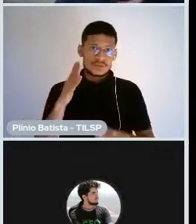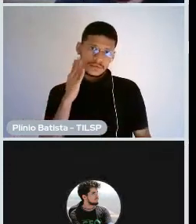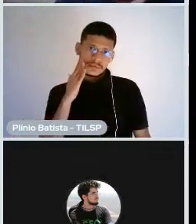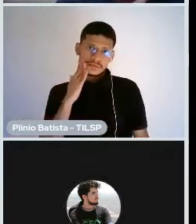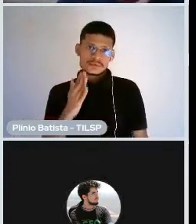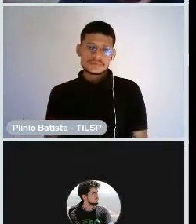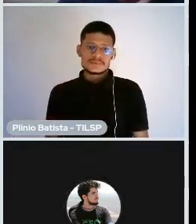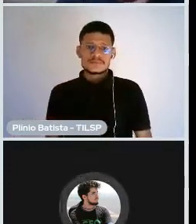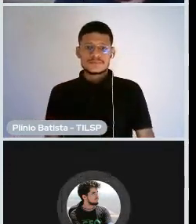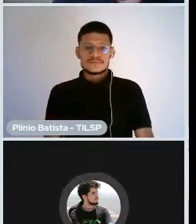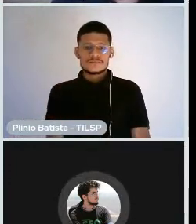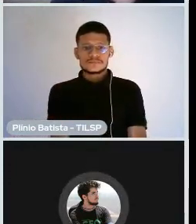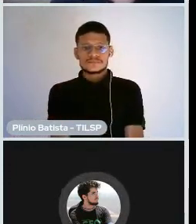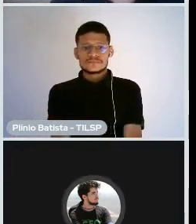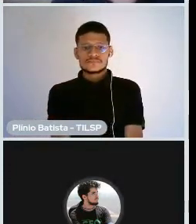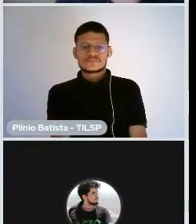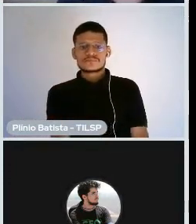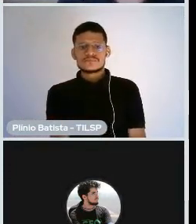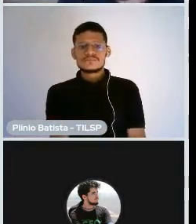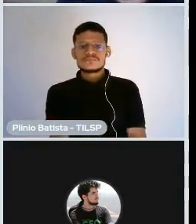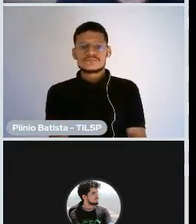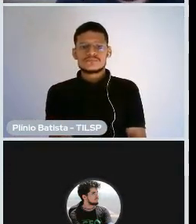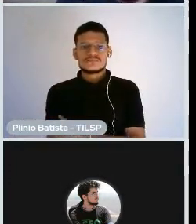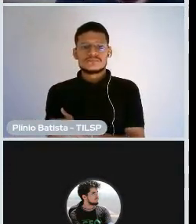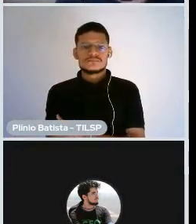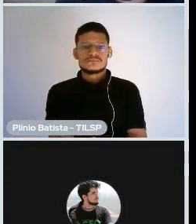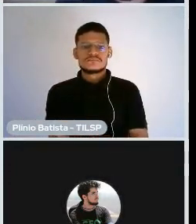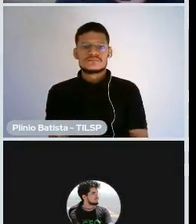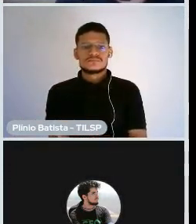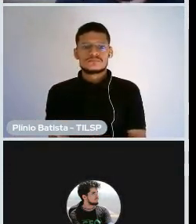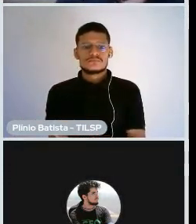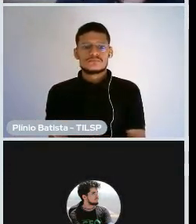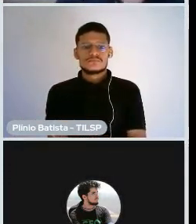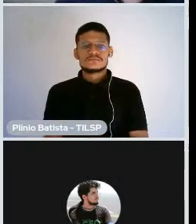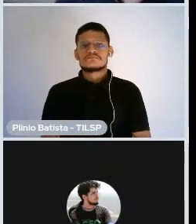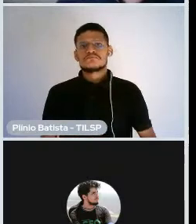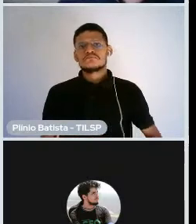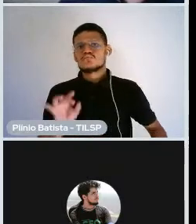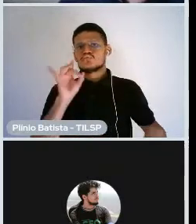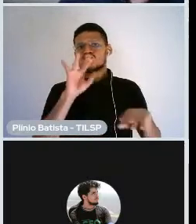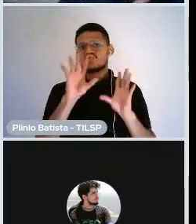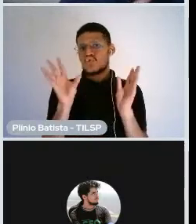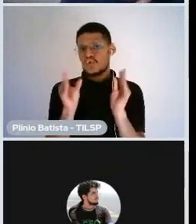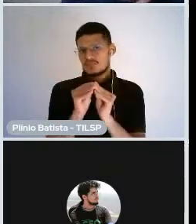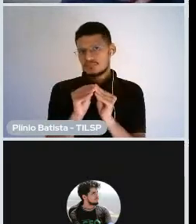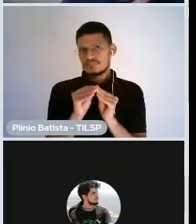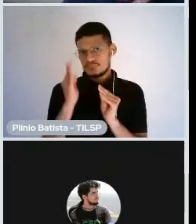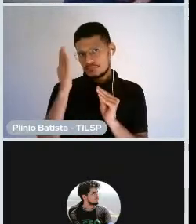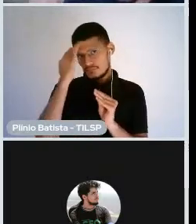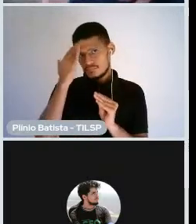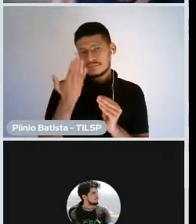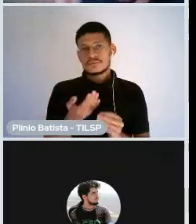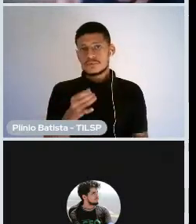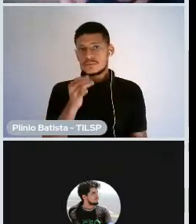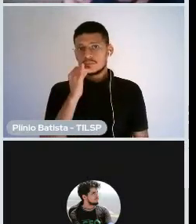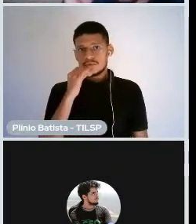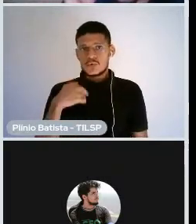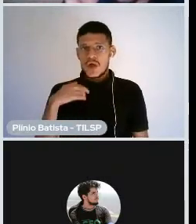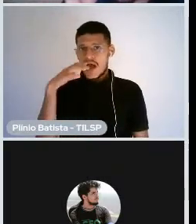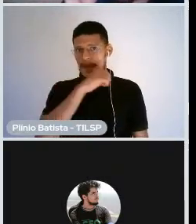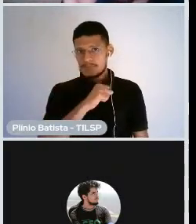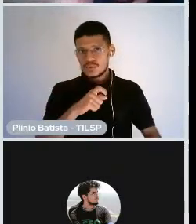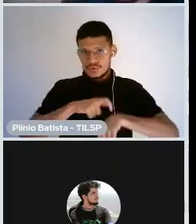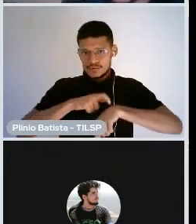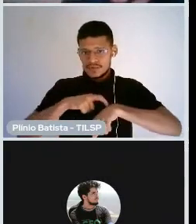Então, isso daí, Arruda, que eu tinha para adicionar. Pronto, como o Thiago falou aí, vou acelerar mais um pouquinho, porque o tempo da gente